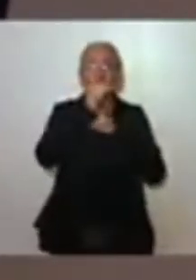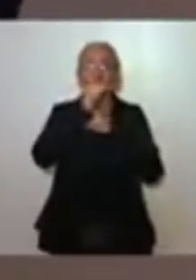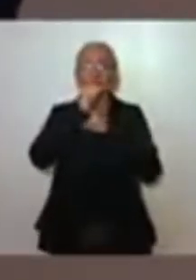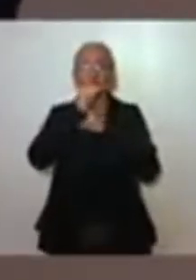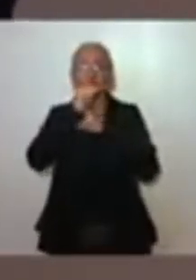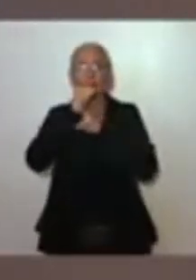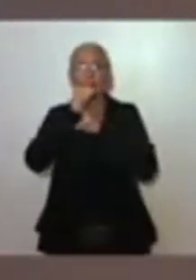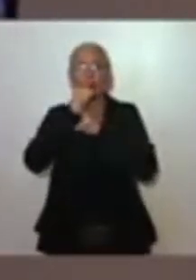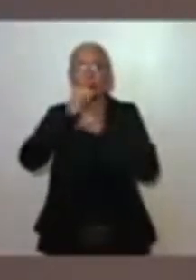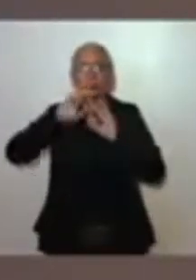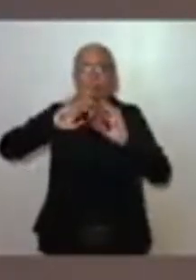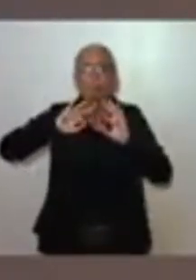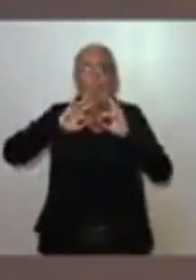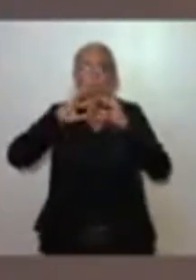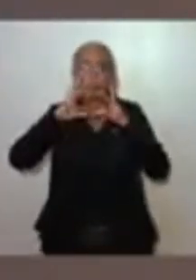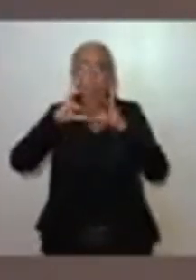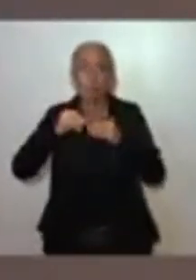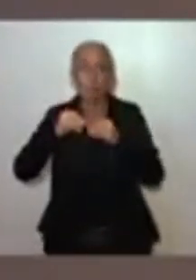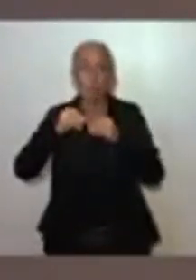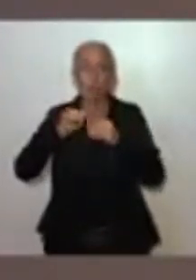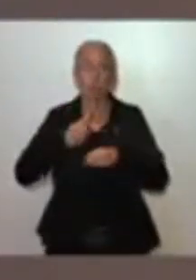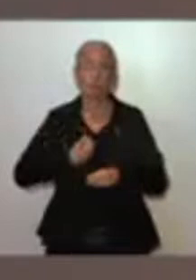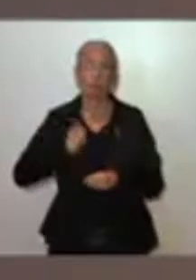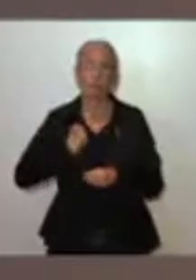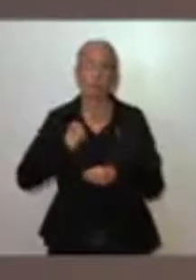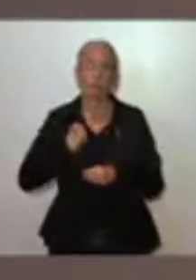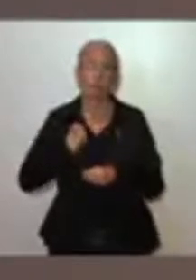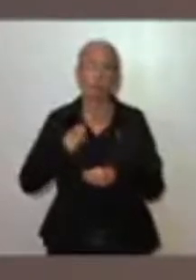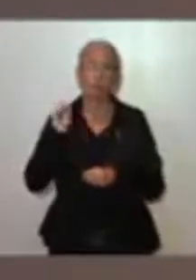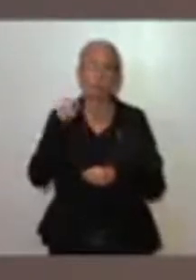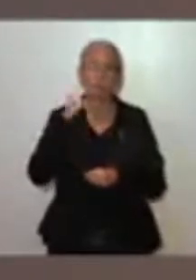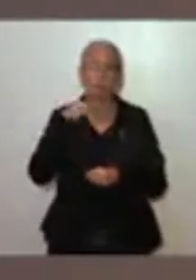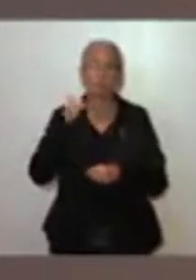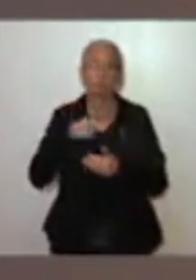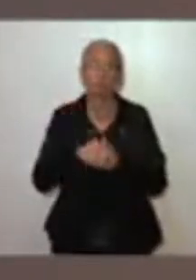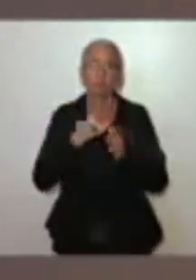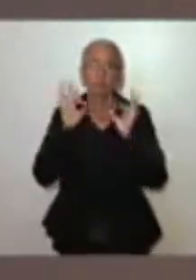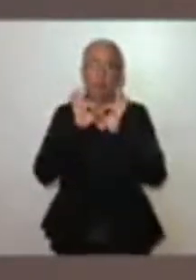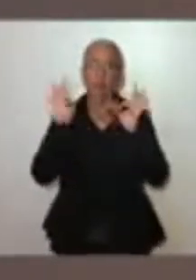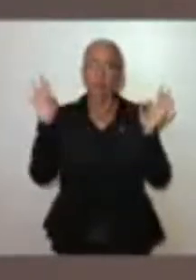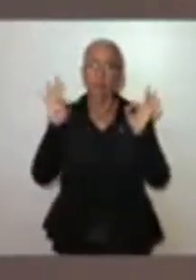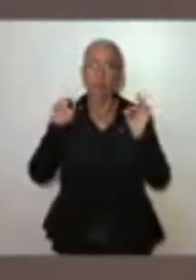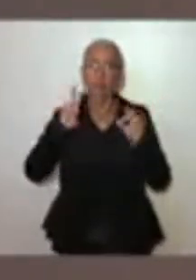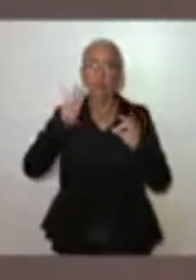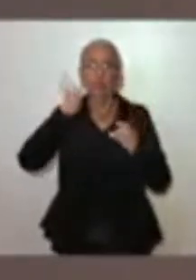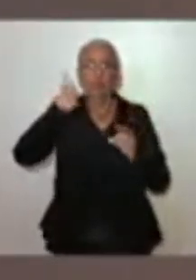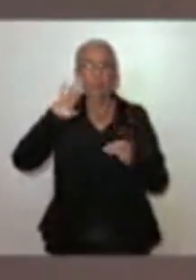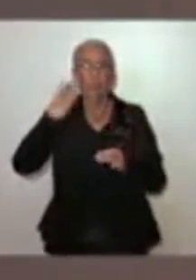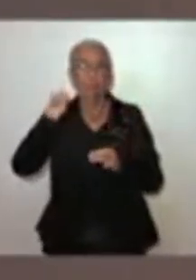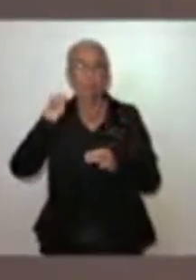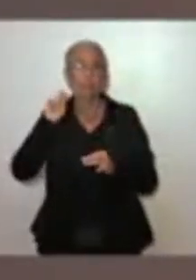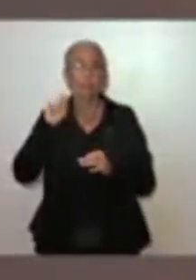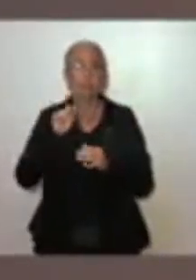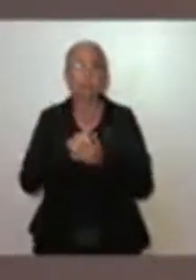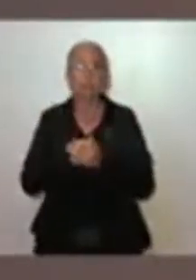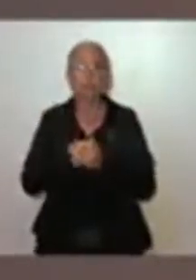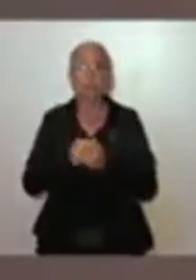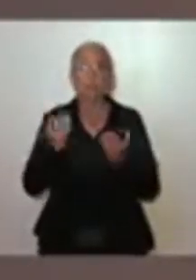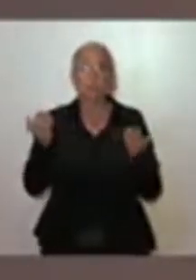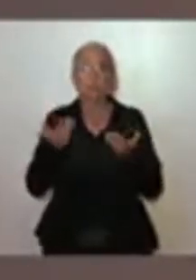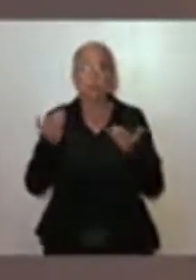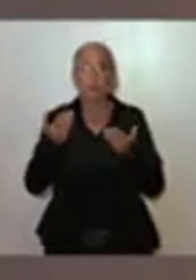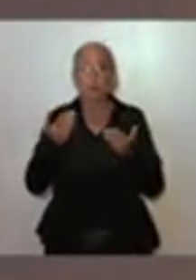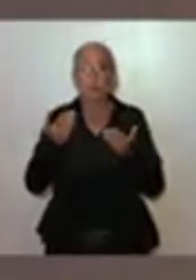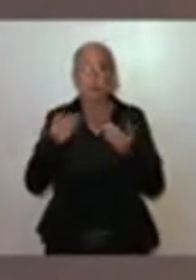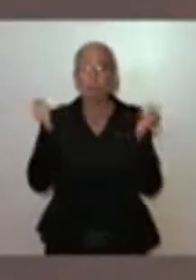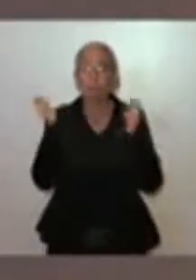e plural como a vida deve ser uma frase bonita do Vinícius de Moraes em que ele diz bastar-se a si